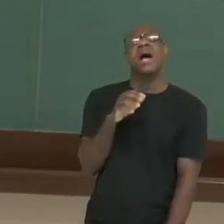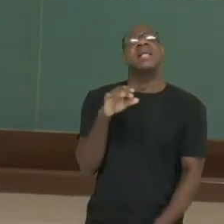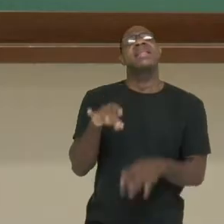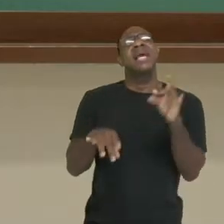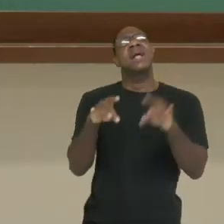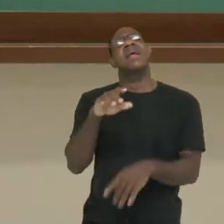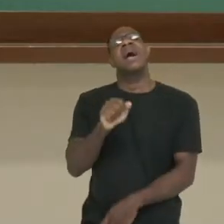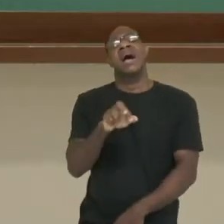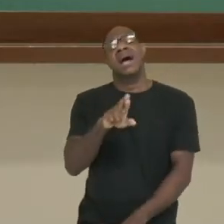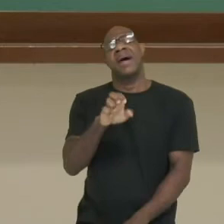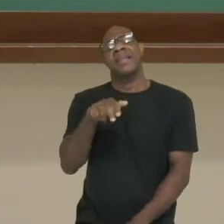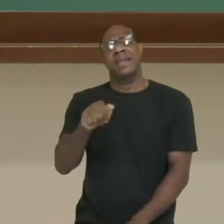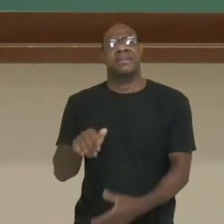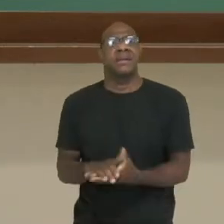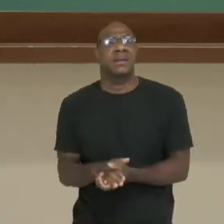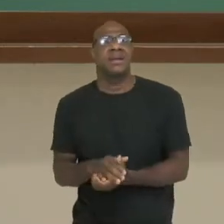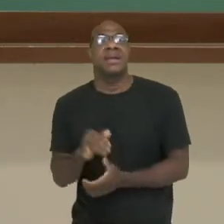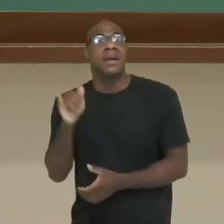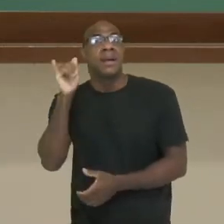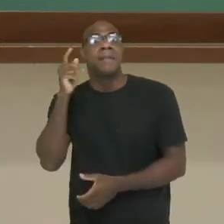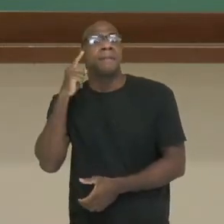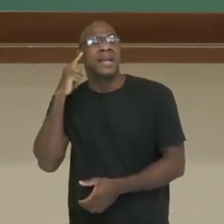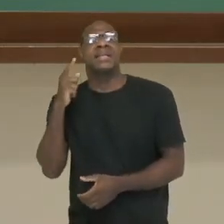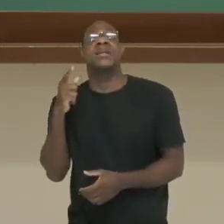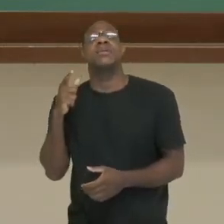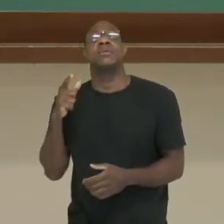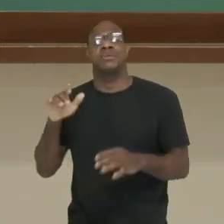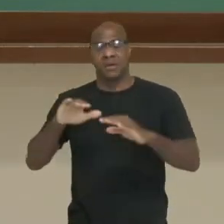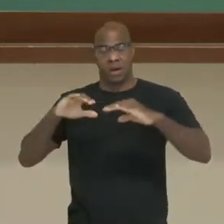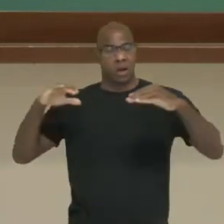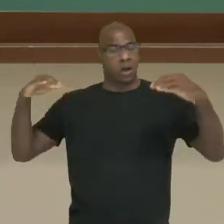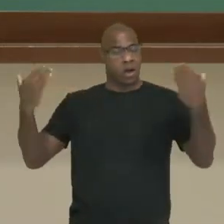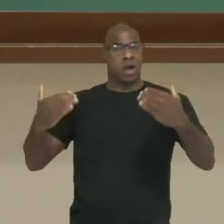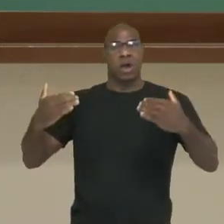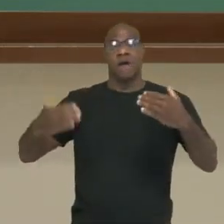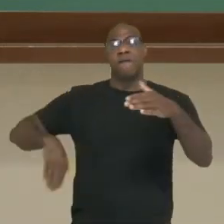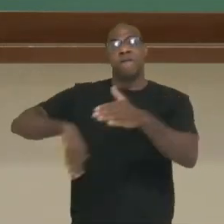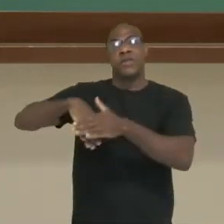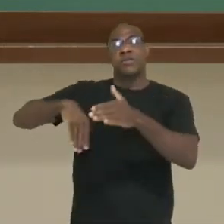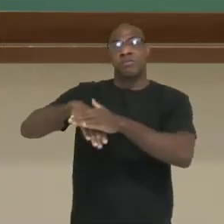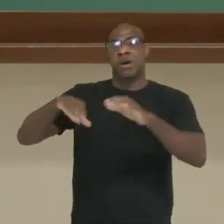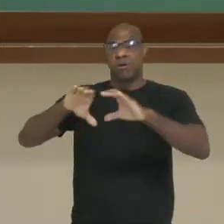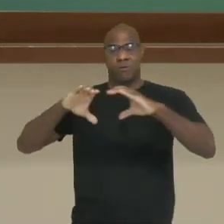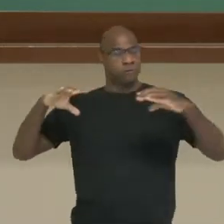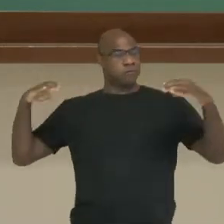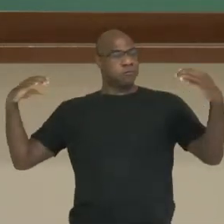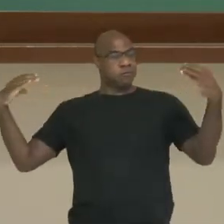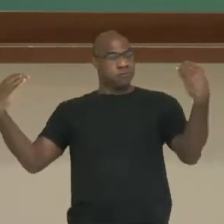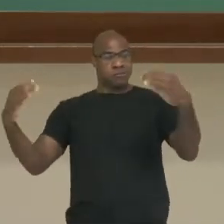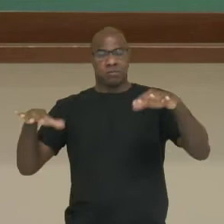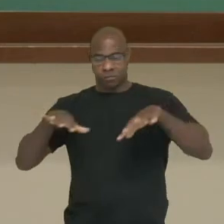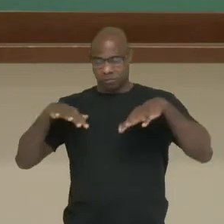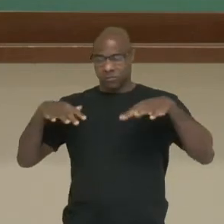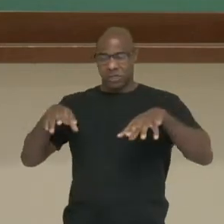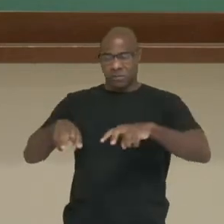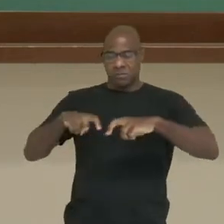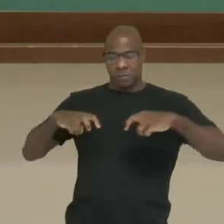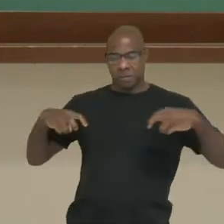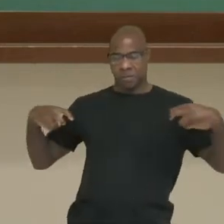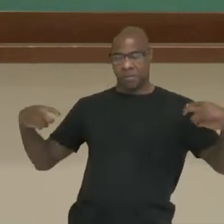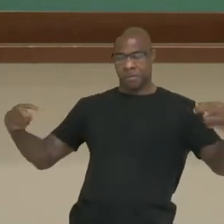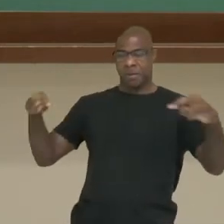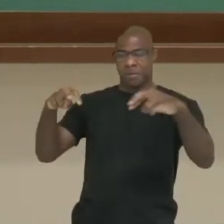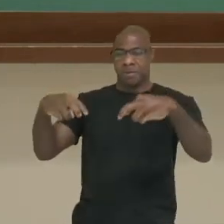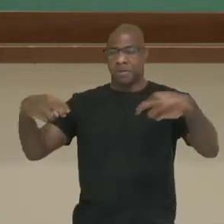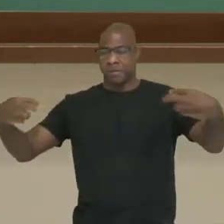arena. Pense num estádio de futebol, né? Então tem a arquibancada aí ao redor e no meio